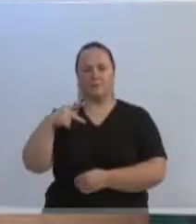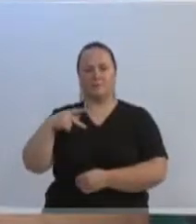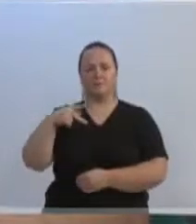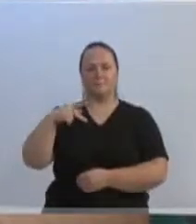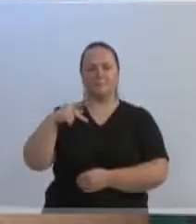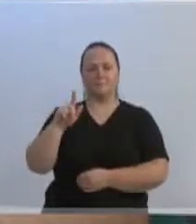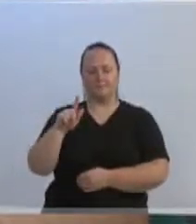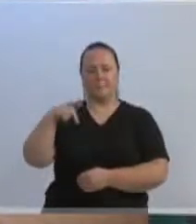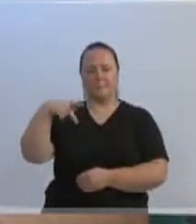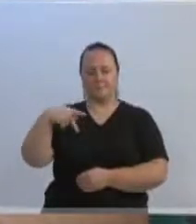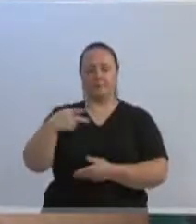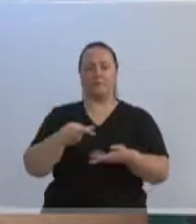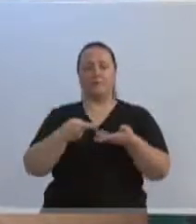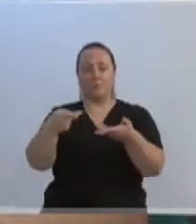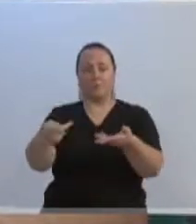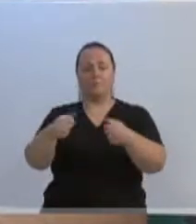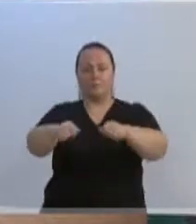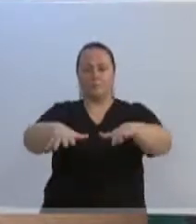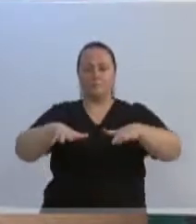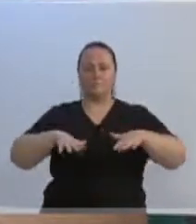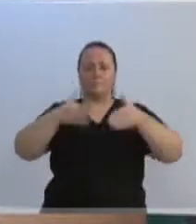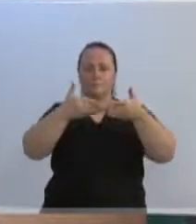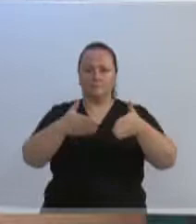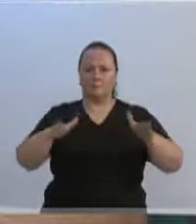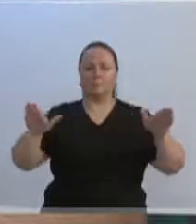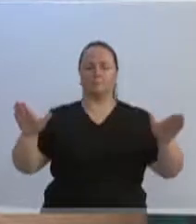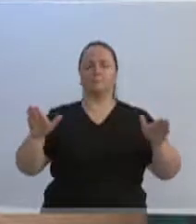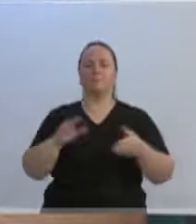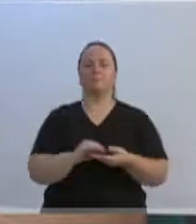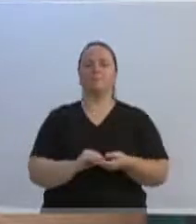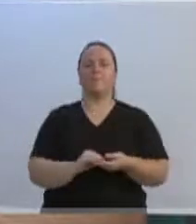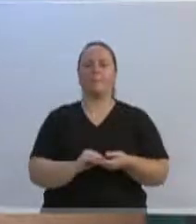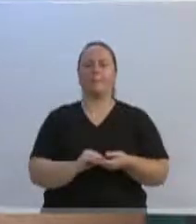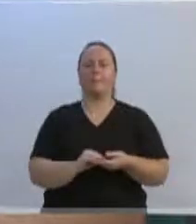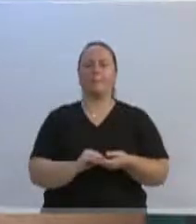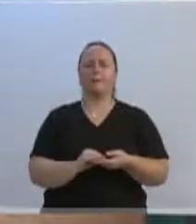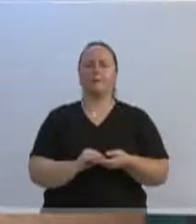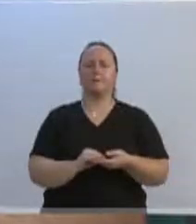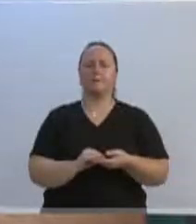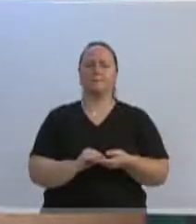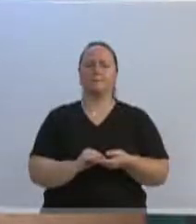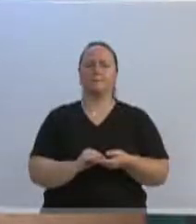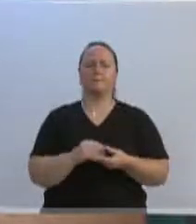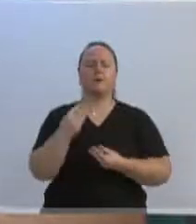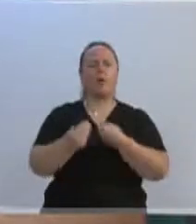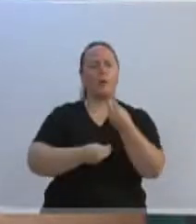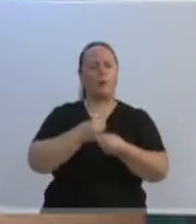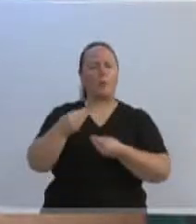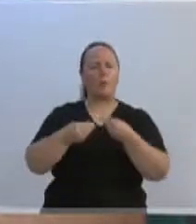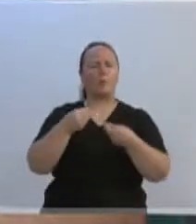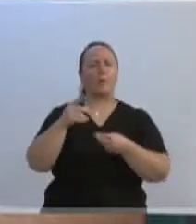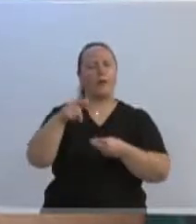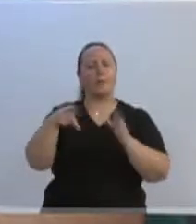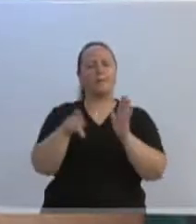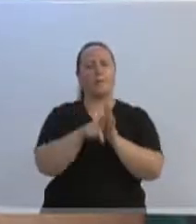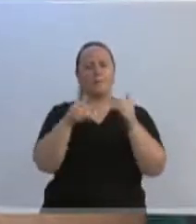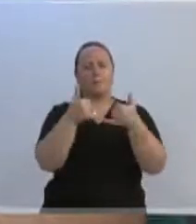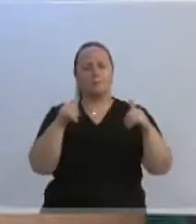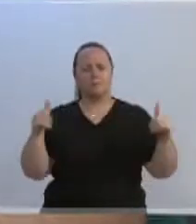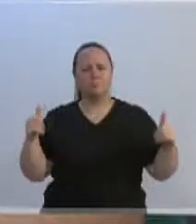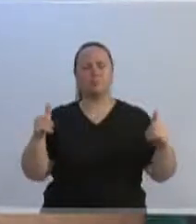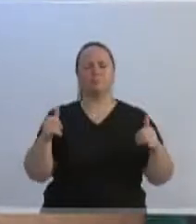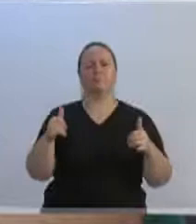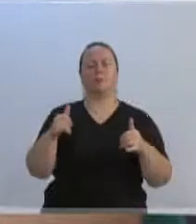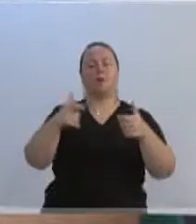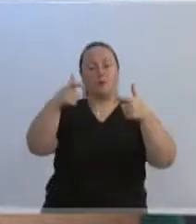limitada convidando para audiência pública linhas de transmissão 525 quilômetros blumenau curitiba a